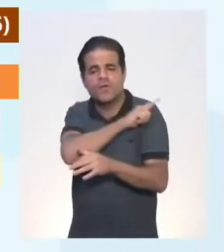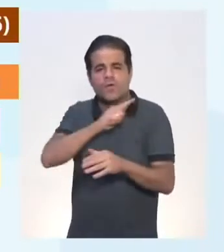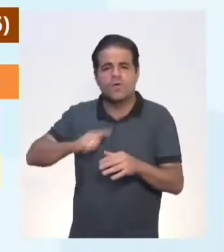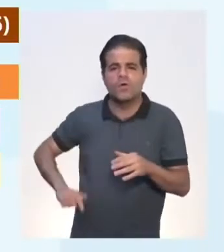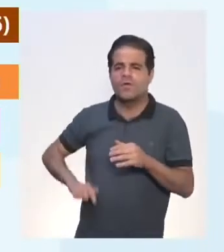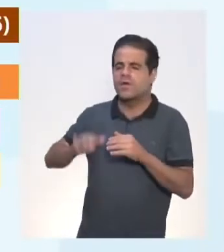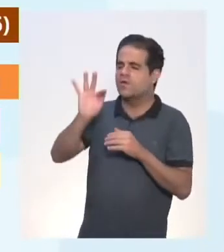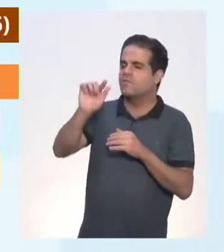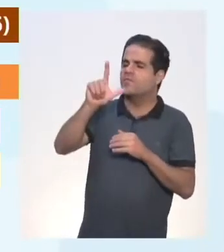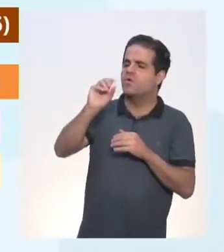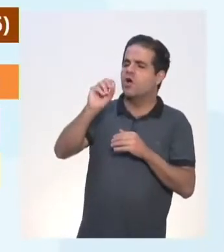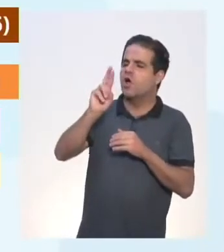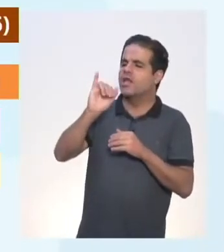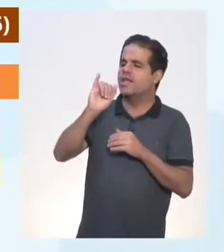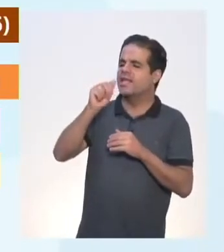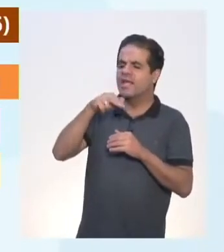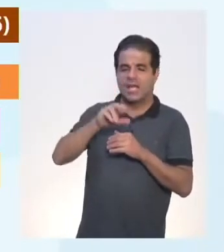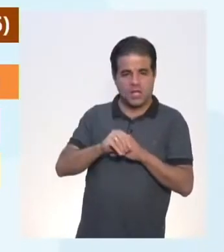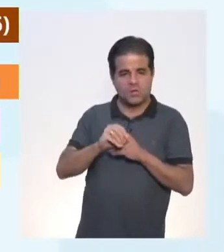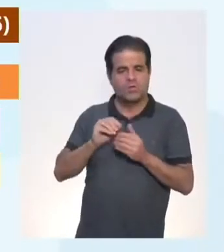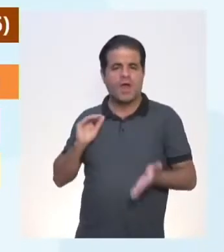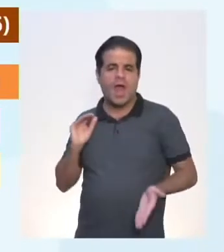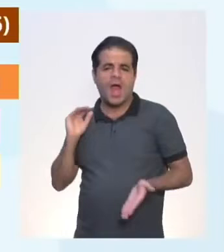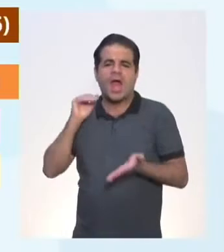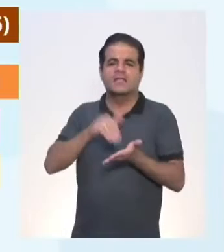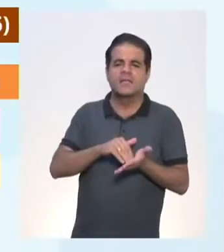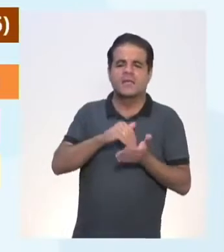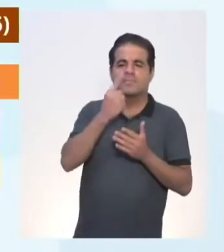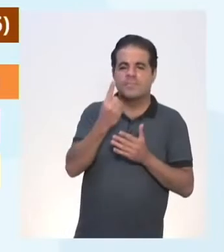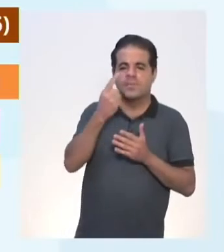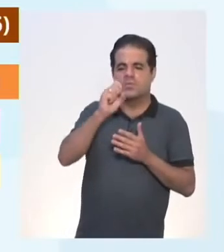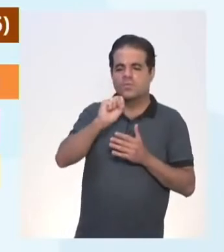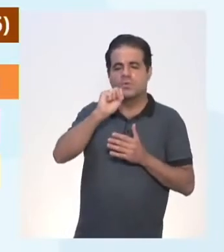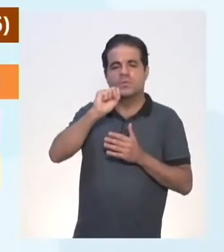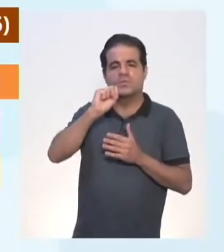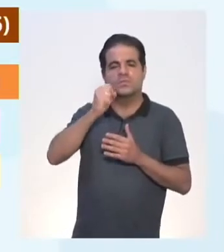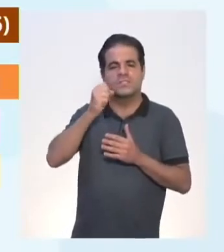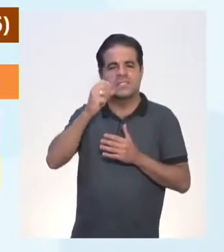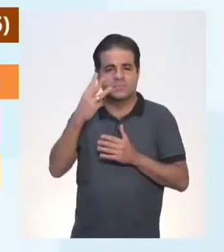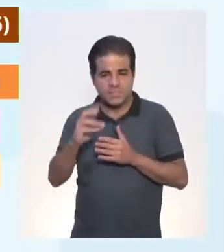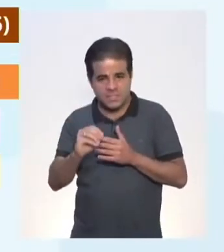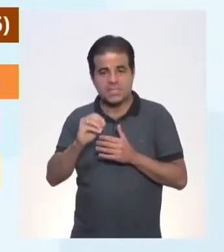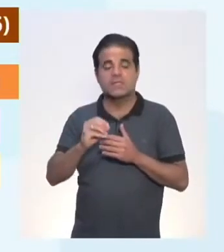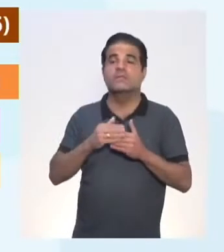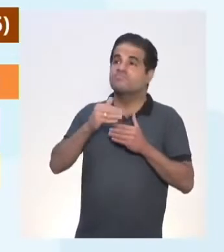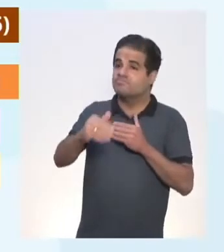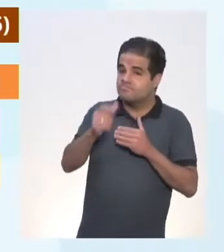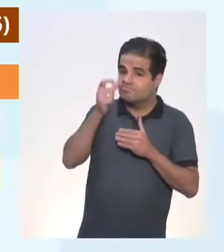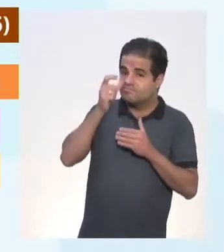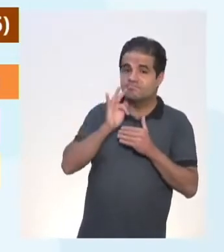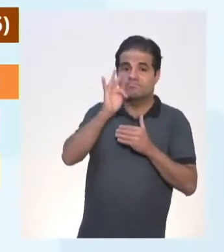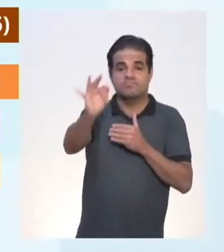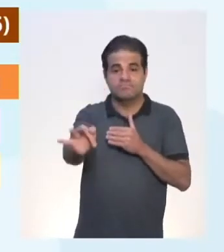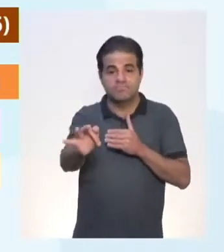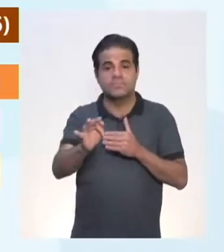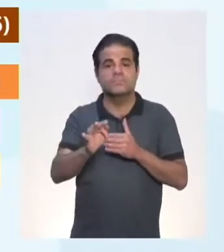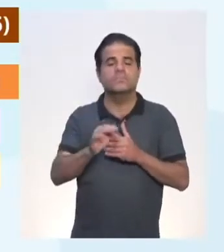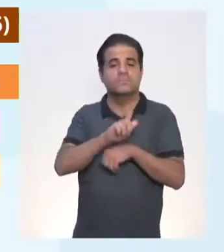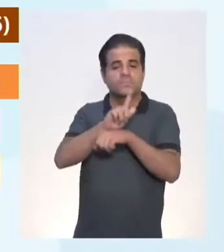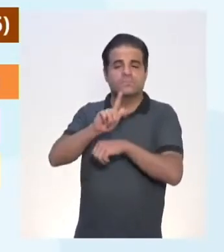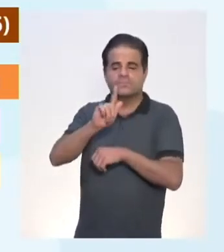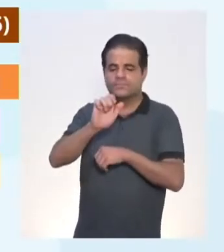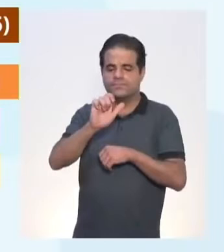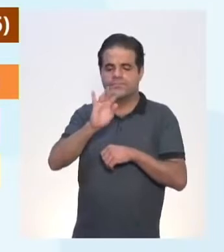do Floriano Peixoto. E ela vai até 1930, onde nós veremos futuramente que o